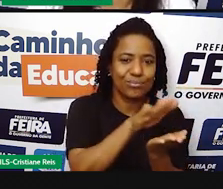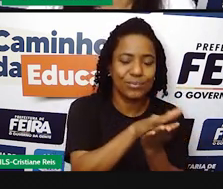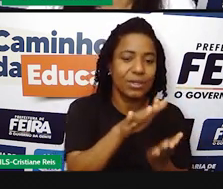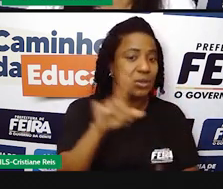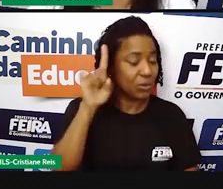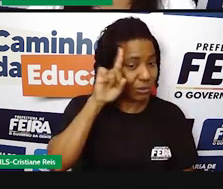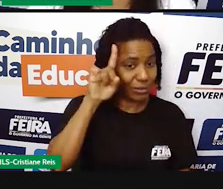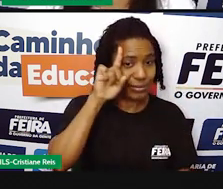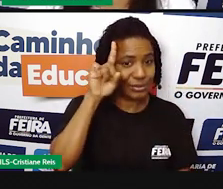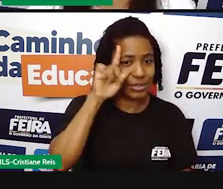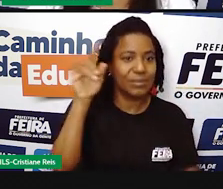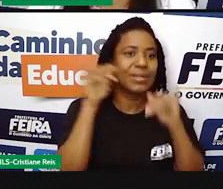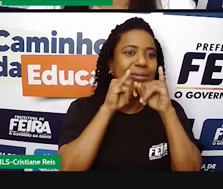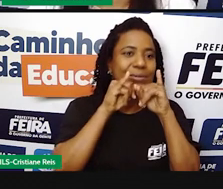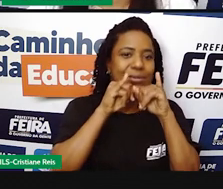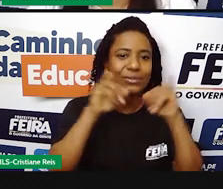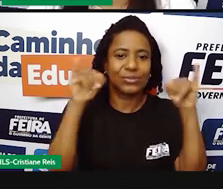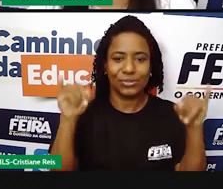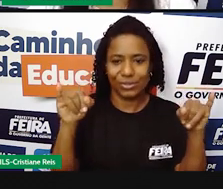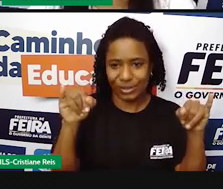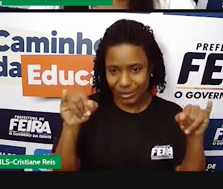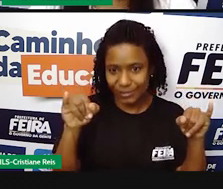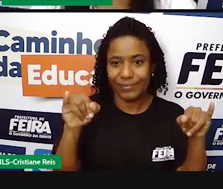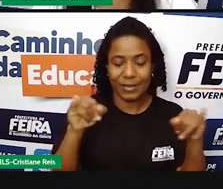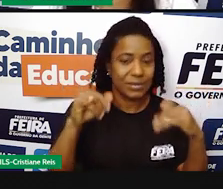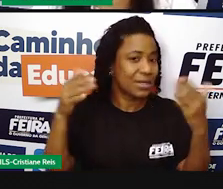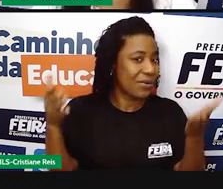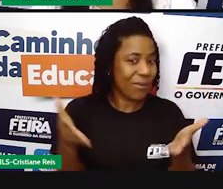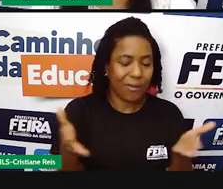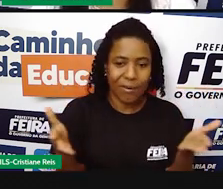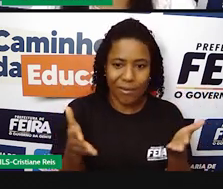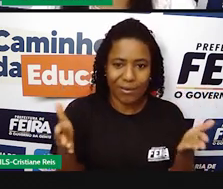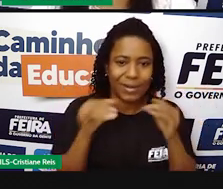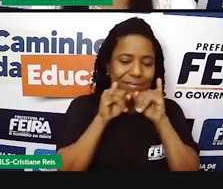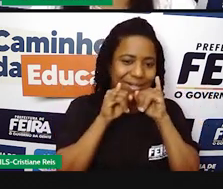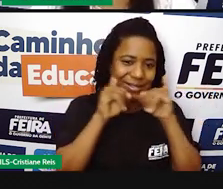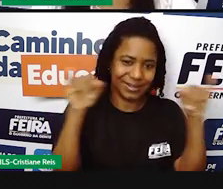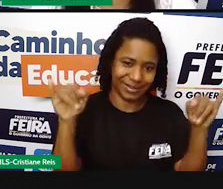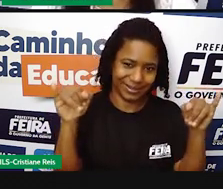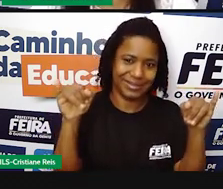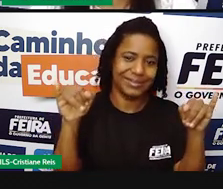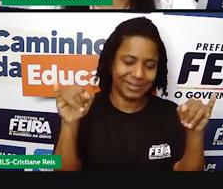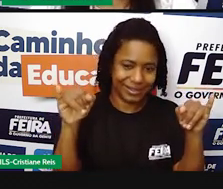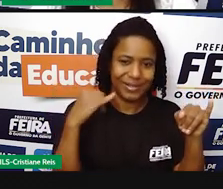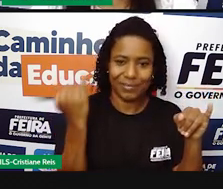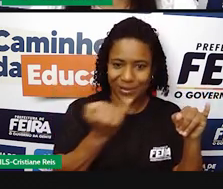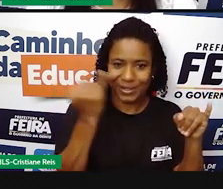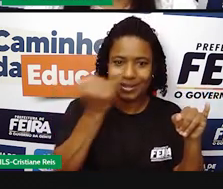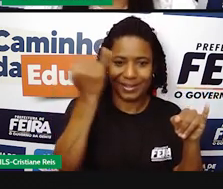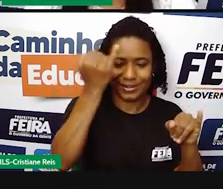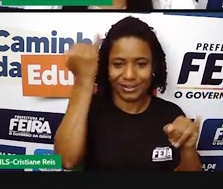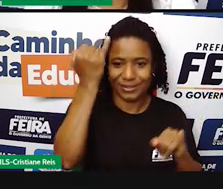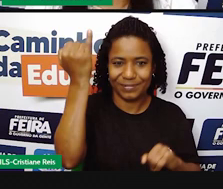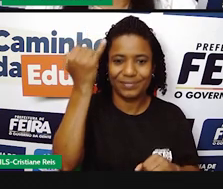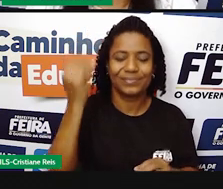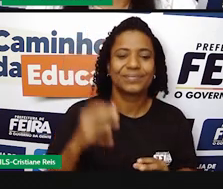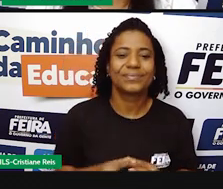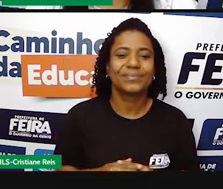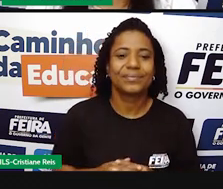as notícias, elas precisam estar no presente, né? De coisas acontecendo no nosso tempo presente.